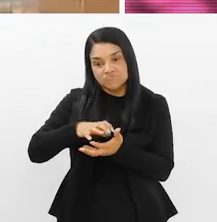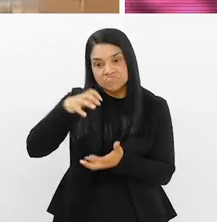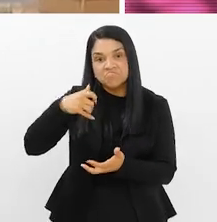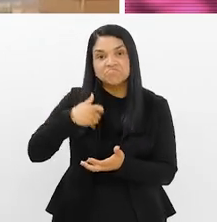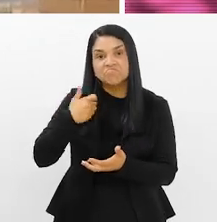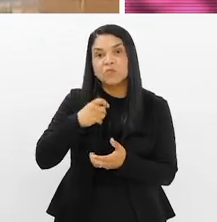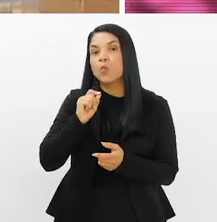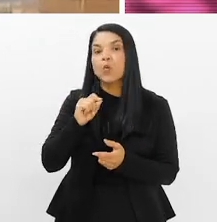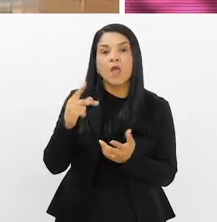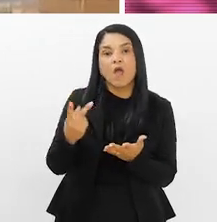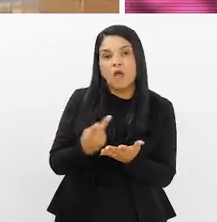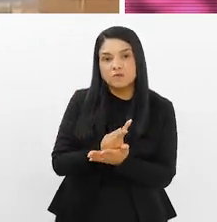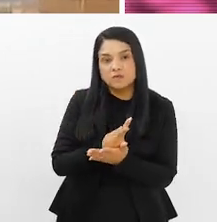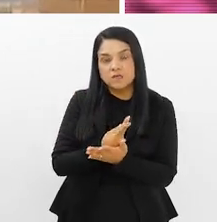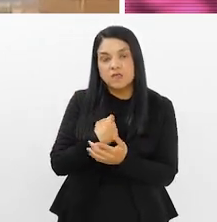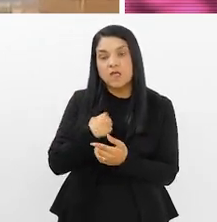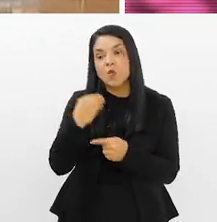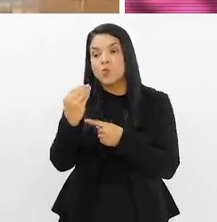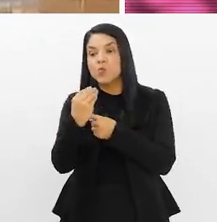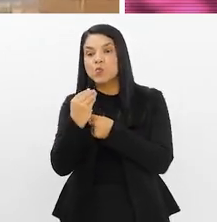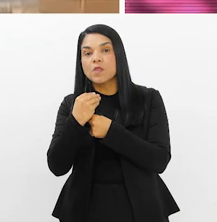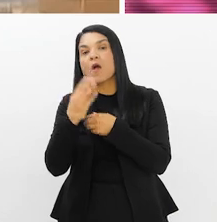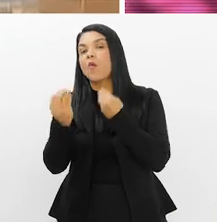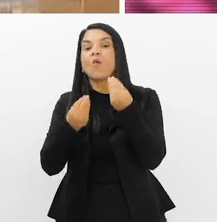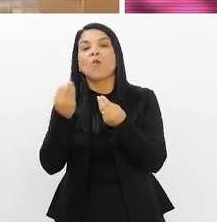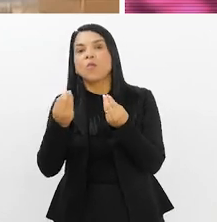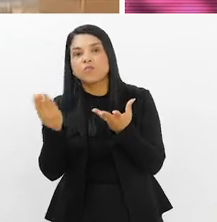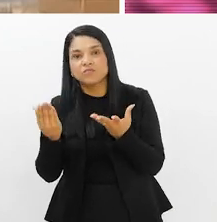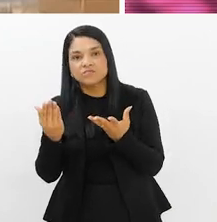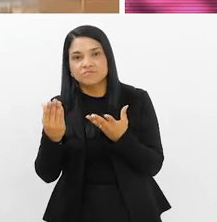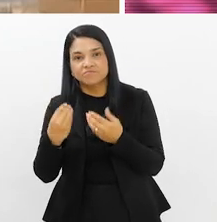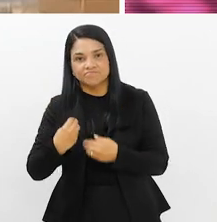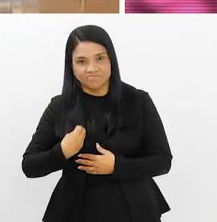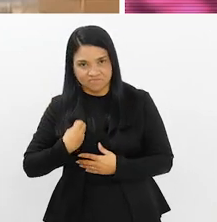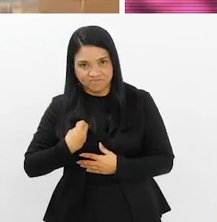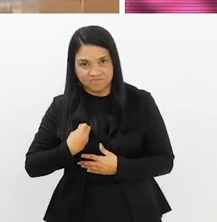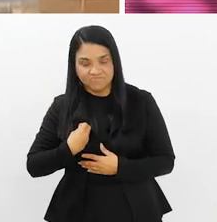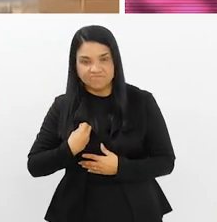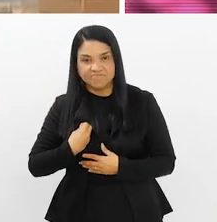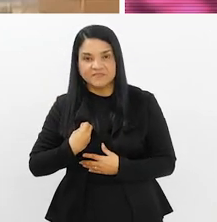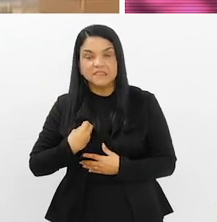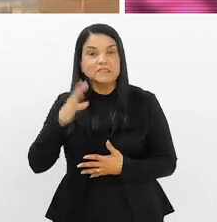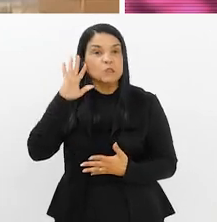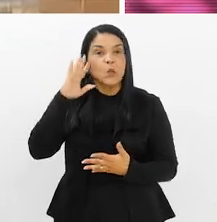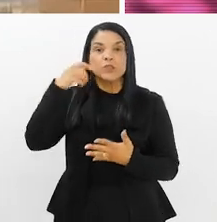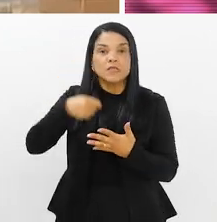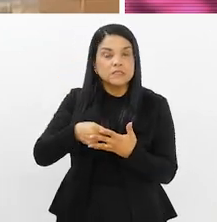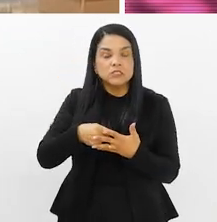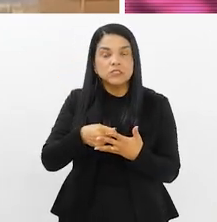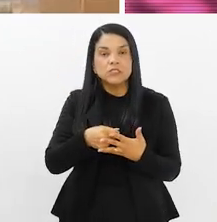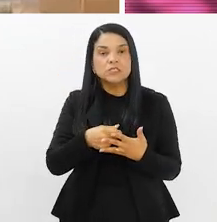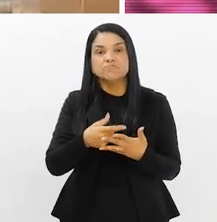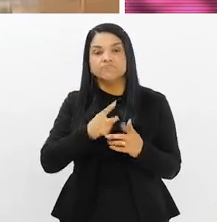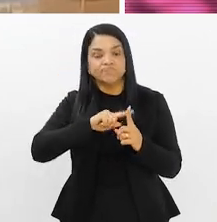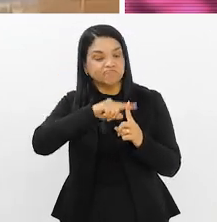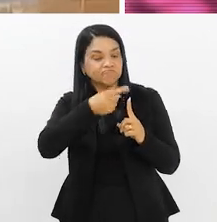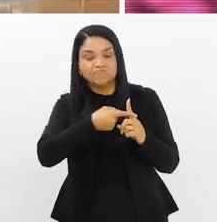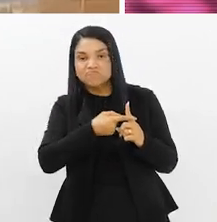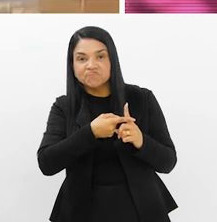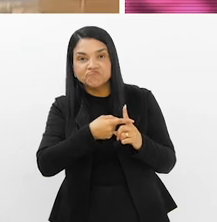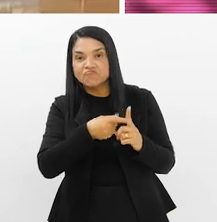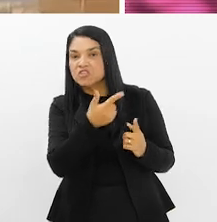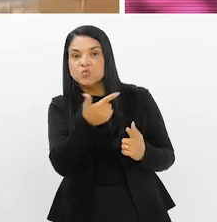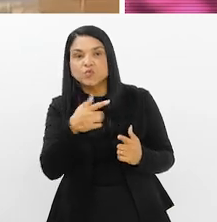velhinha, né? Se eu precisar cuidar de alguém. E se eu decidir não ter e não encontrar